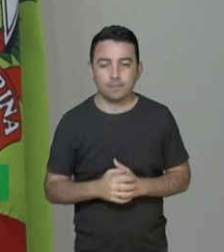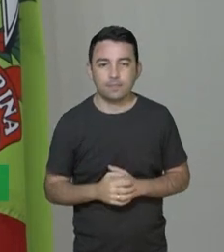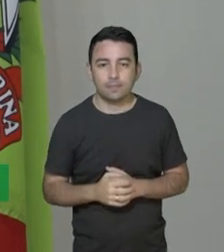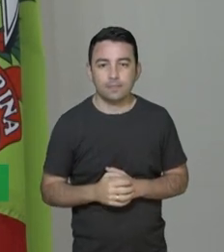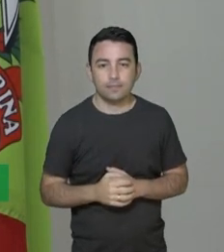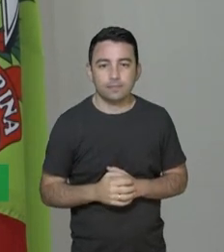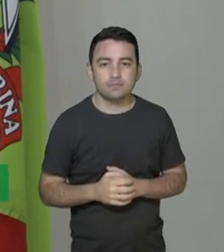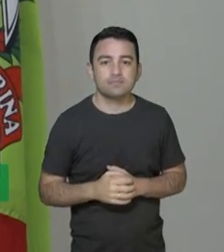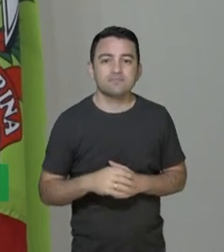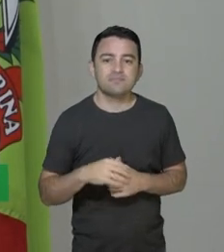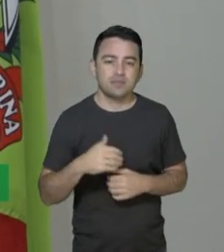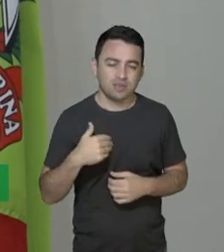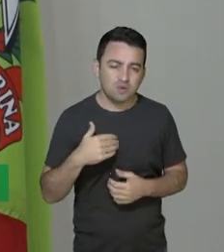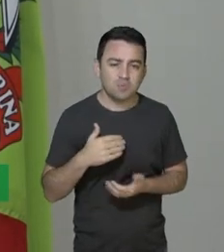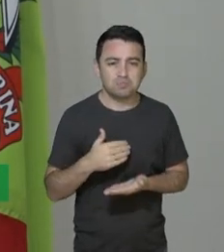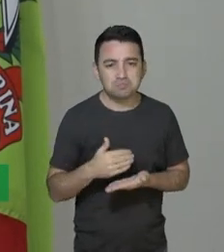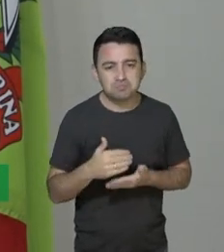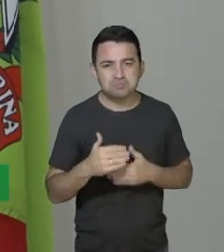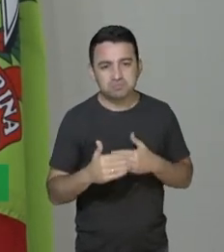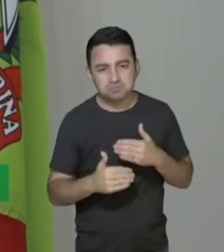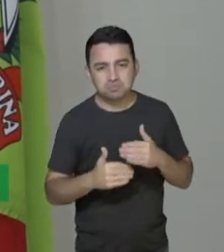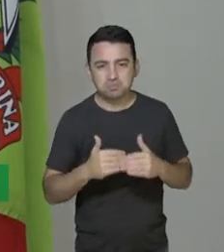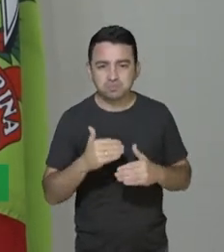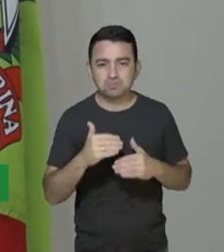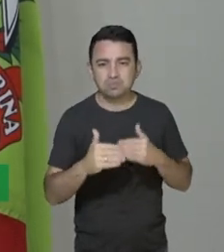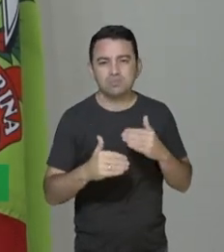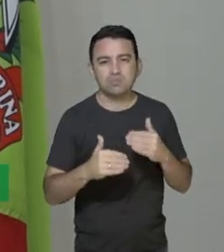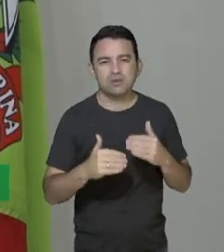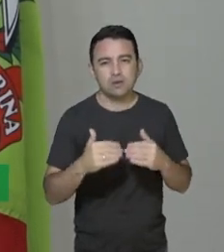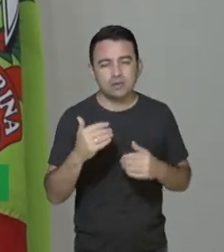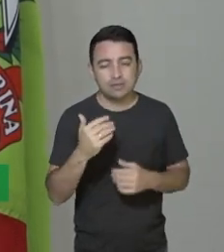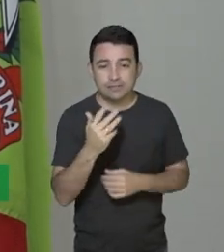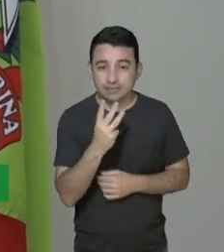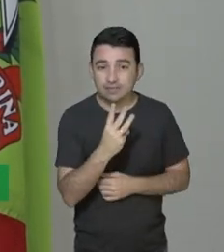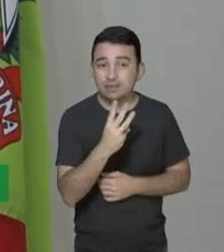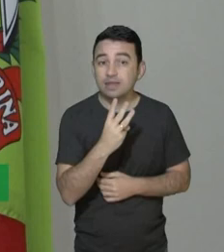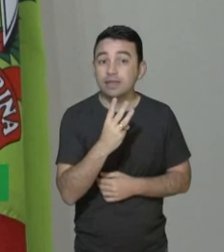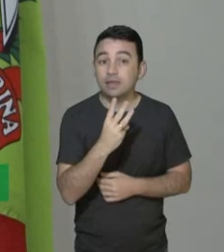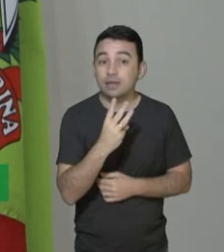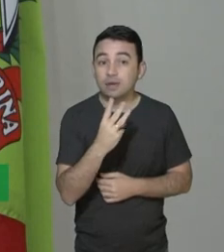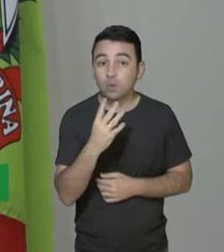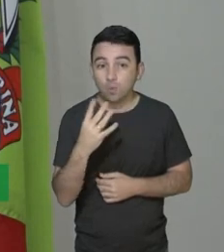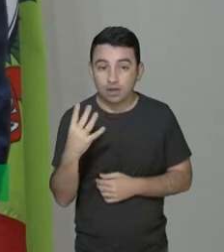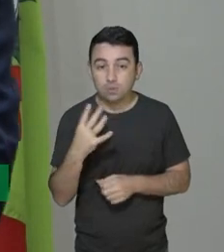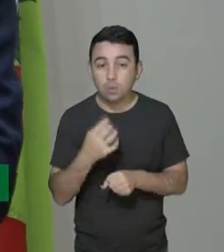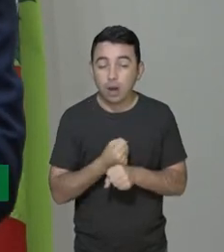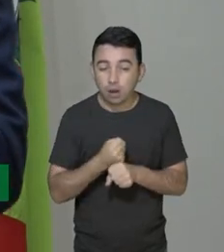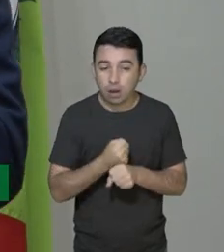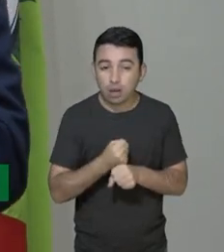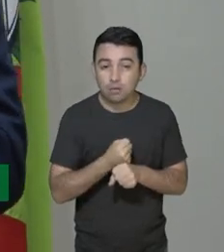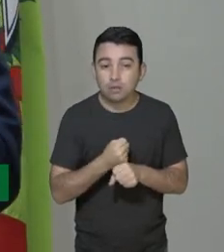E assim fui sucedendo. Fiquei 34 anos sentado